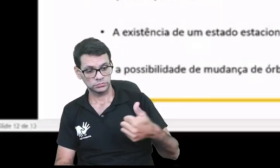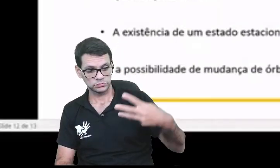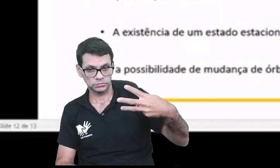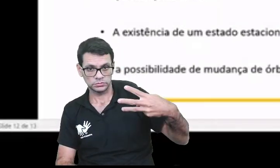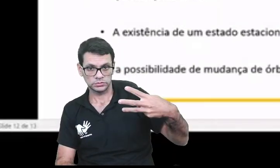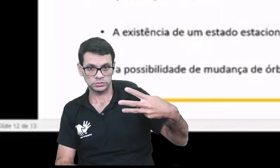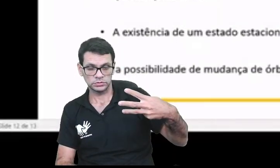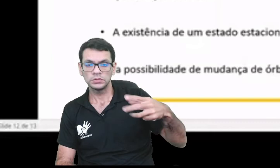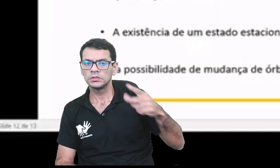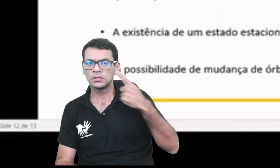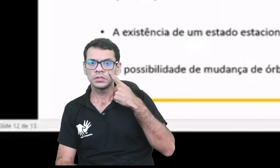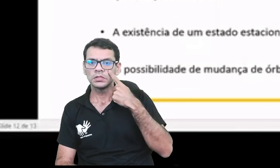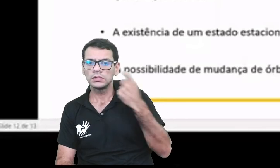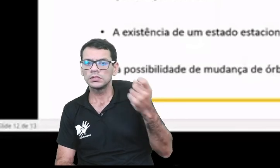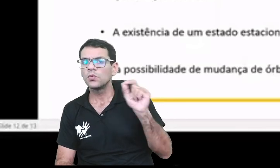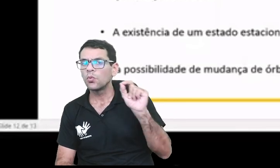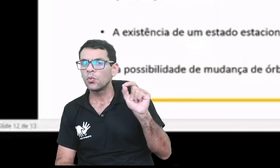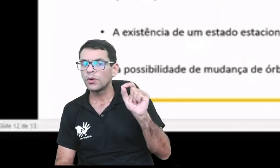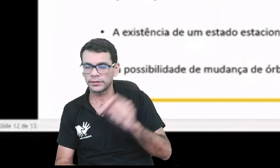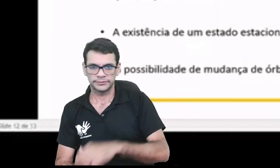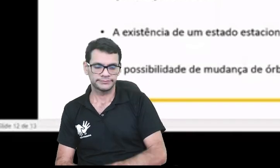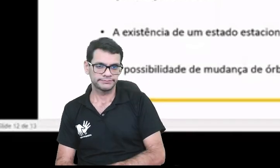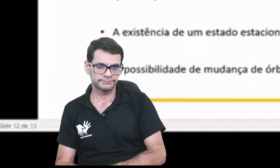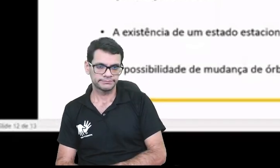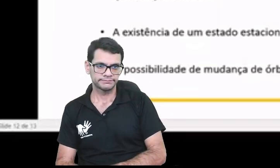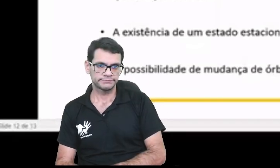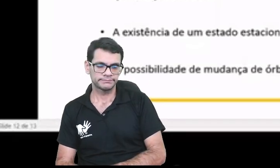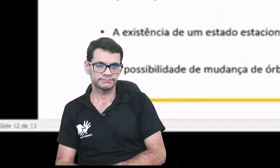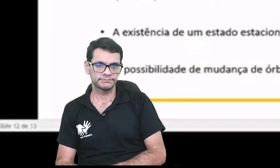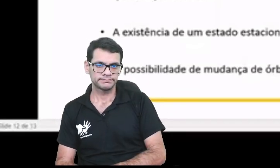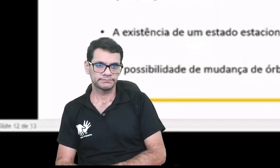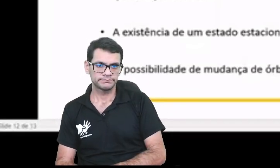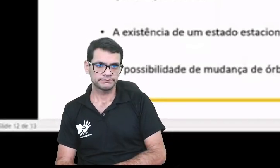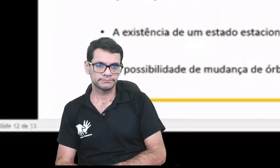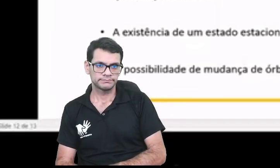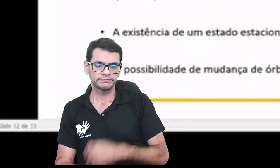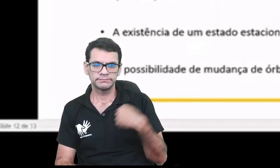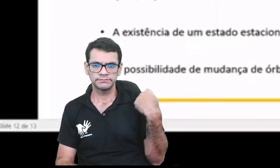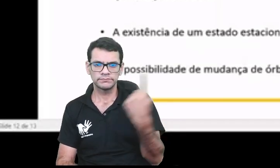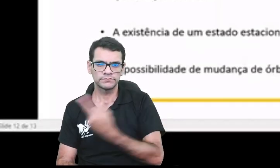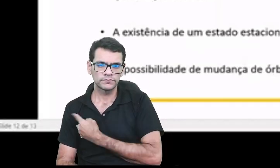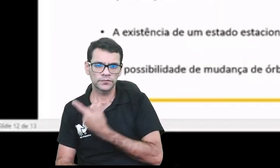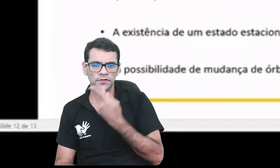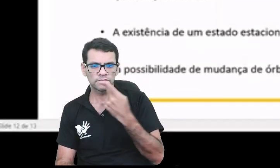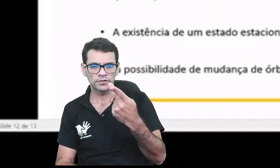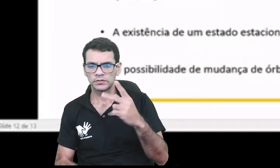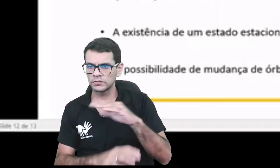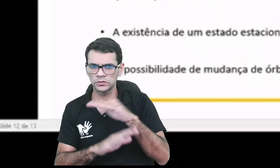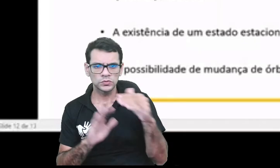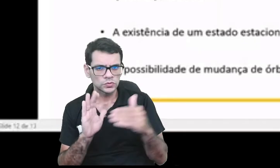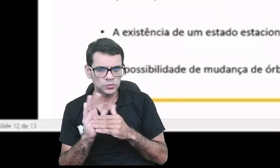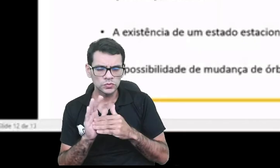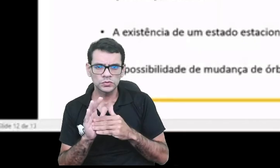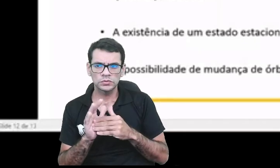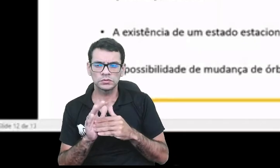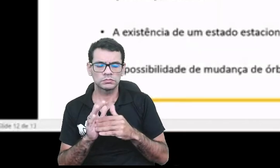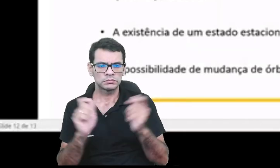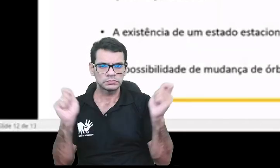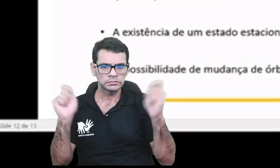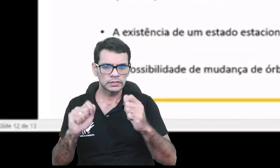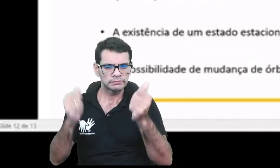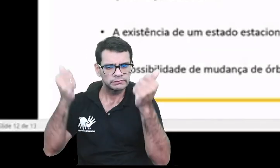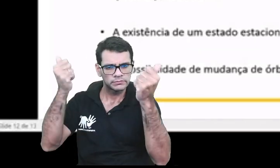foi interessante também o modelo de Bohr? Até então, né, a gente fala que tudo era conseguido explicar com a